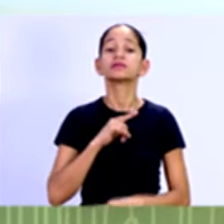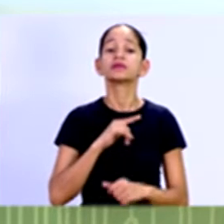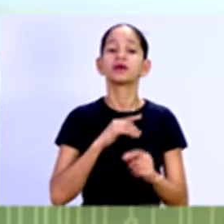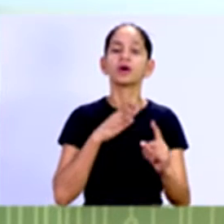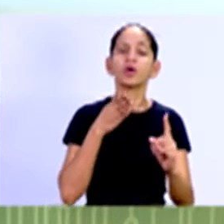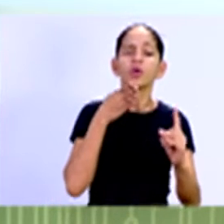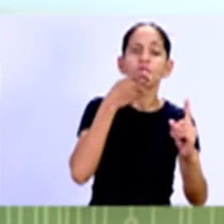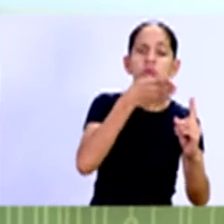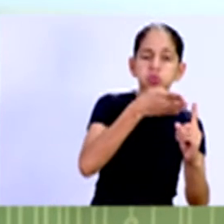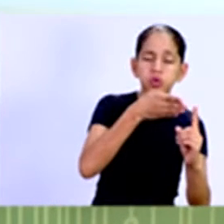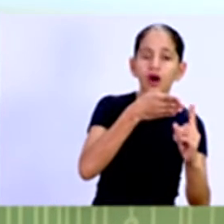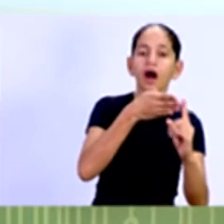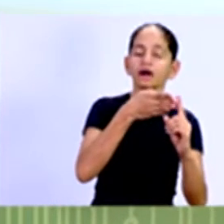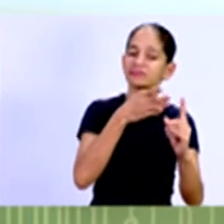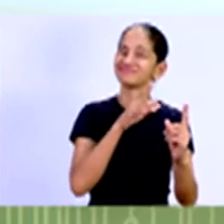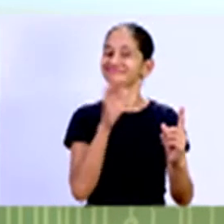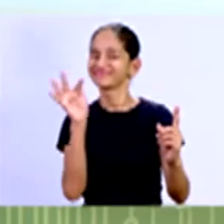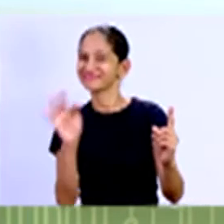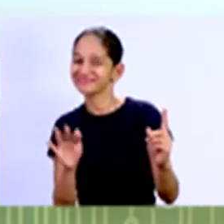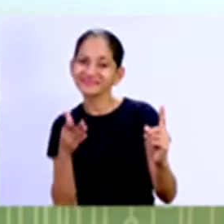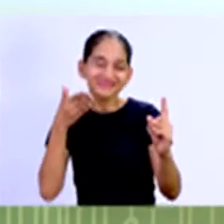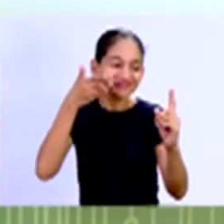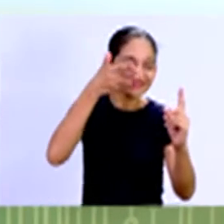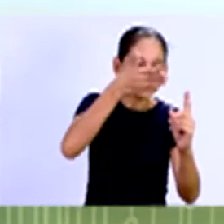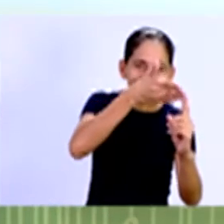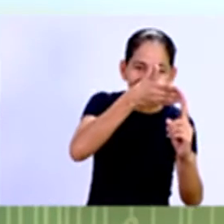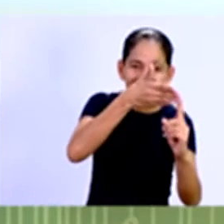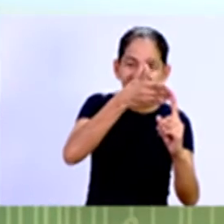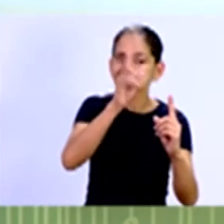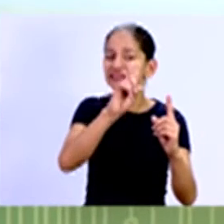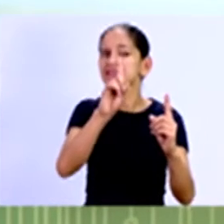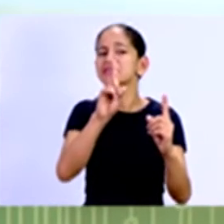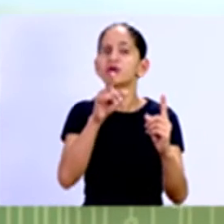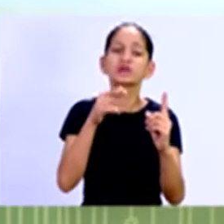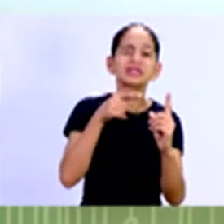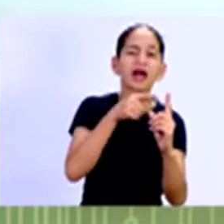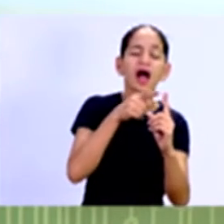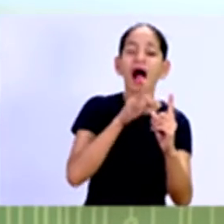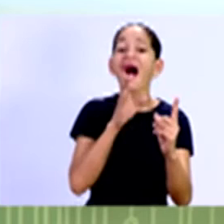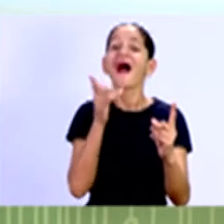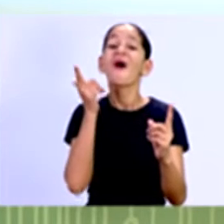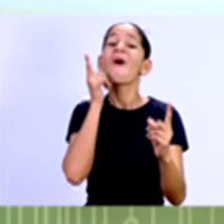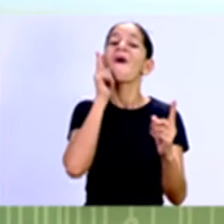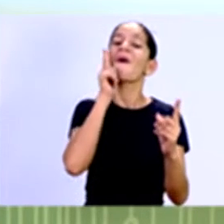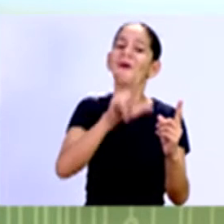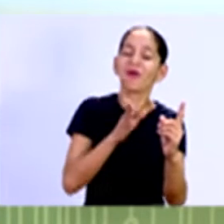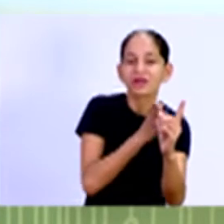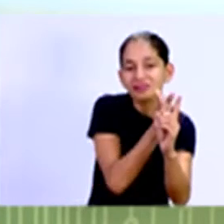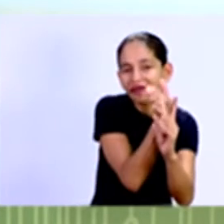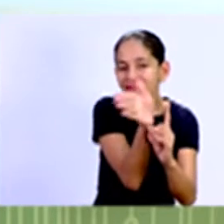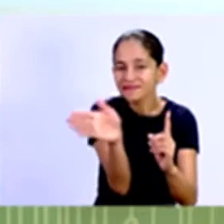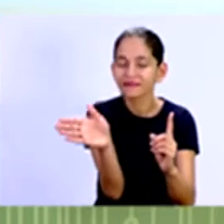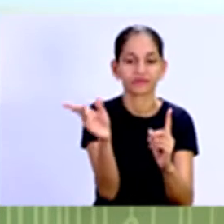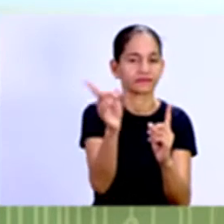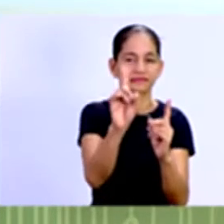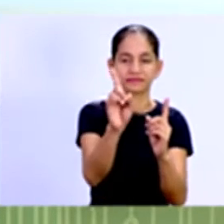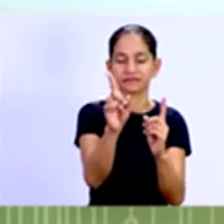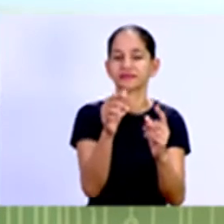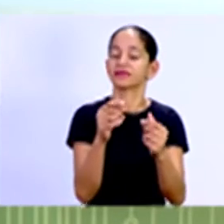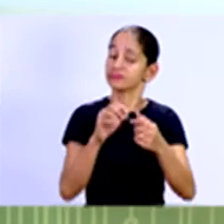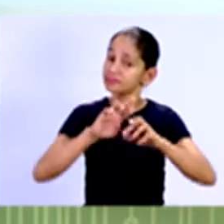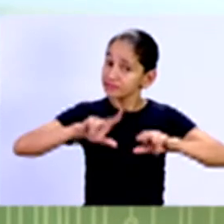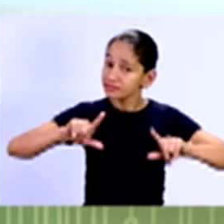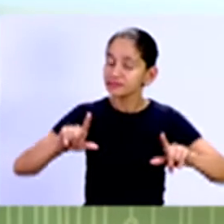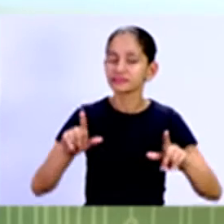não como um meio, né? Nas nossas atividades, a gente vai refletir um pouco sobre essas máximas de Kant. Então, o que é